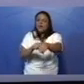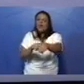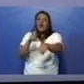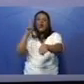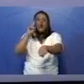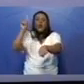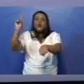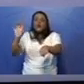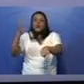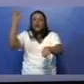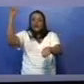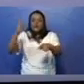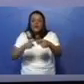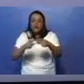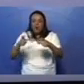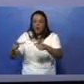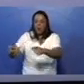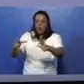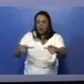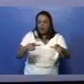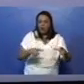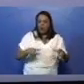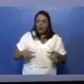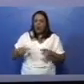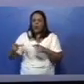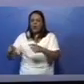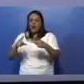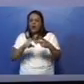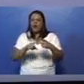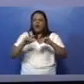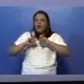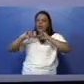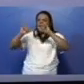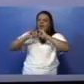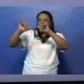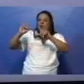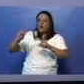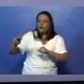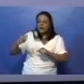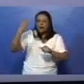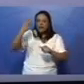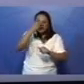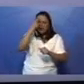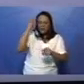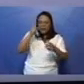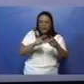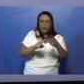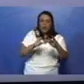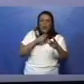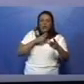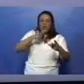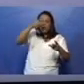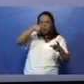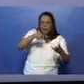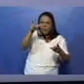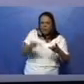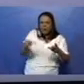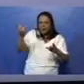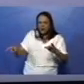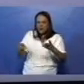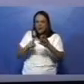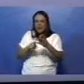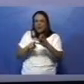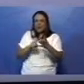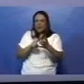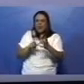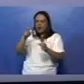um espaço, lugar, ele tem um narrador que é em terceira pessoa, ele tem um personagem que tem sempre super força, super poderes, e tem uma história, que é